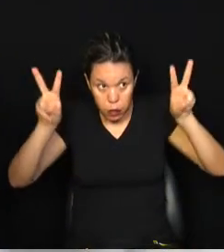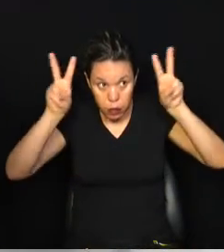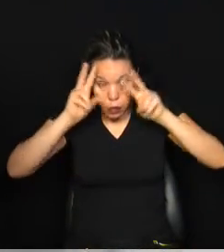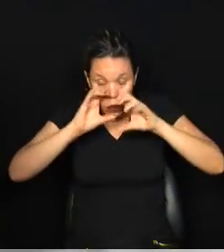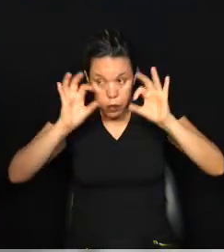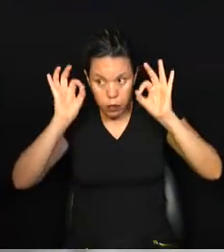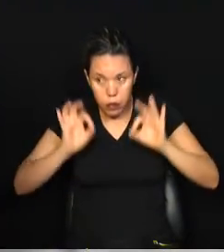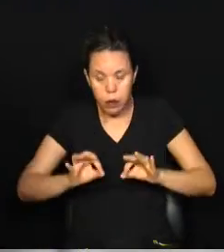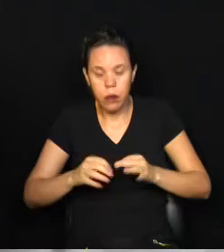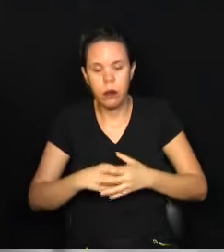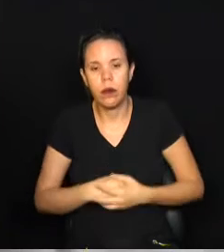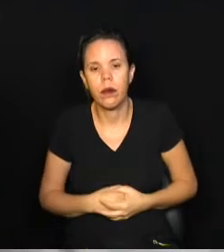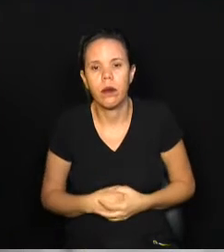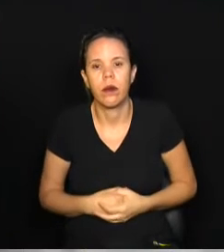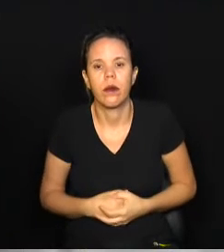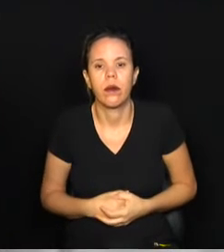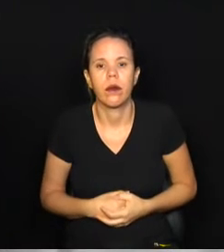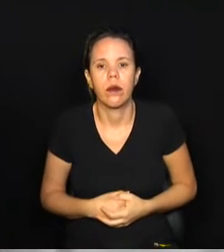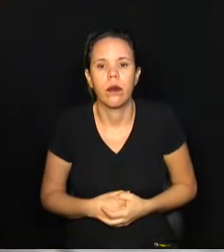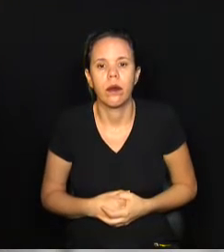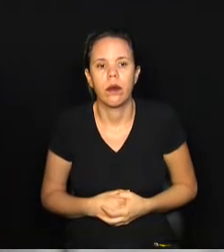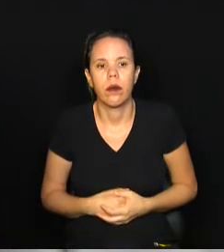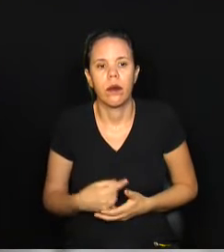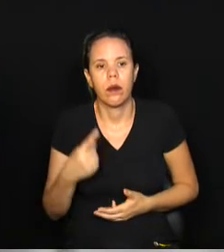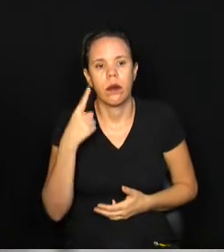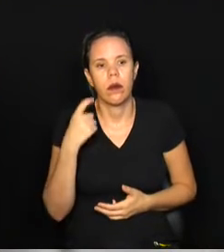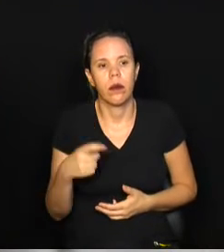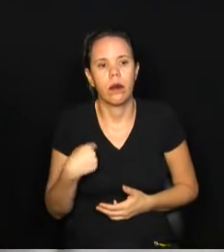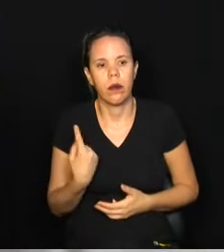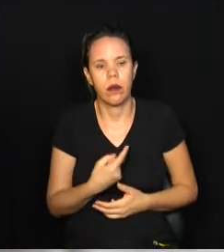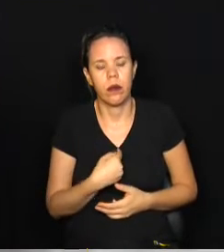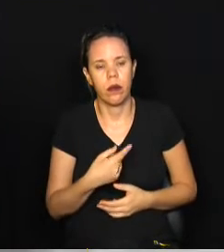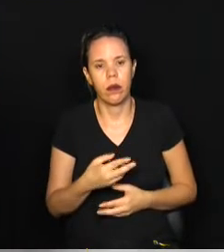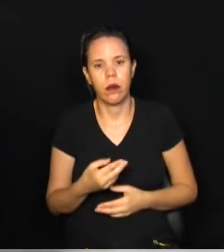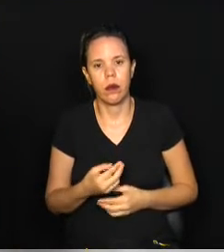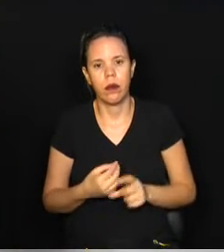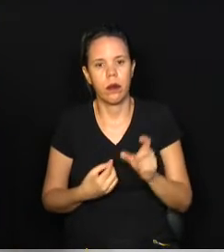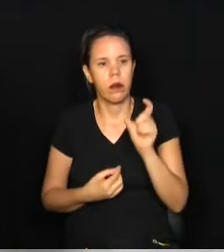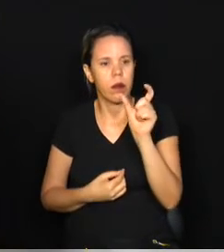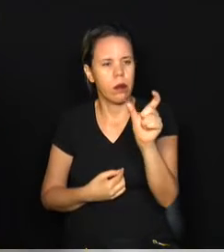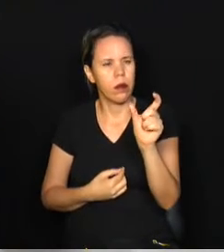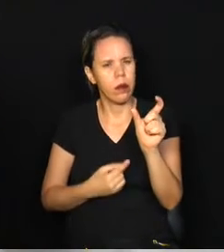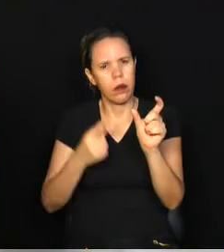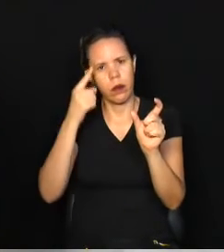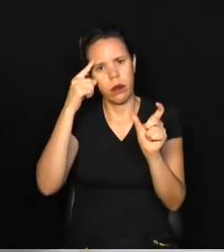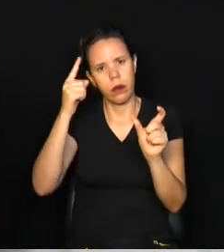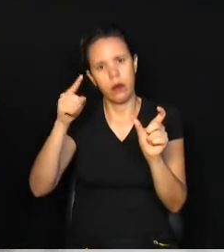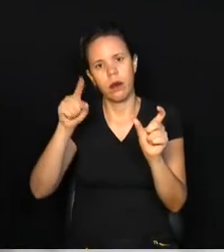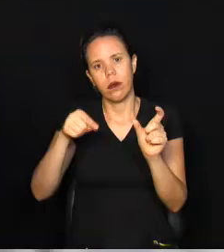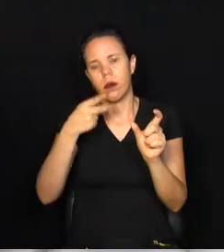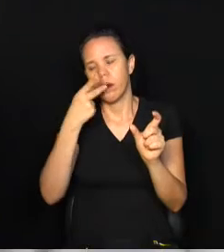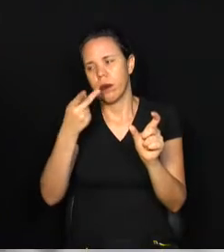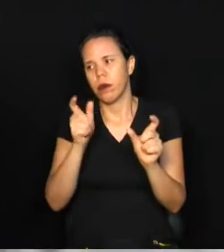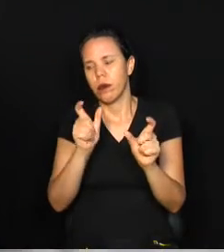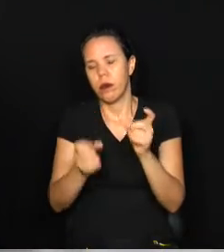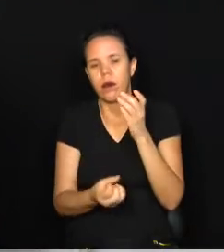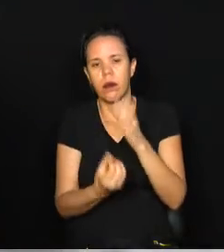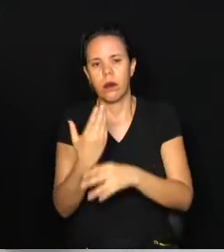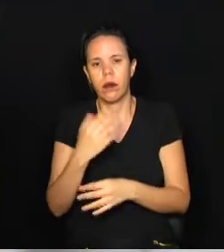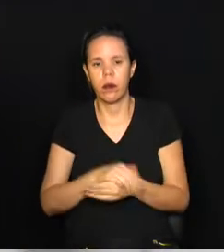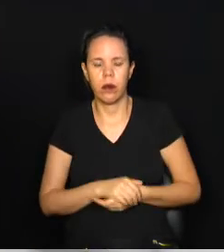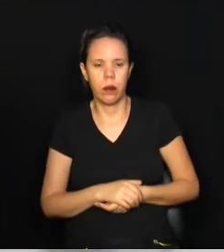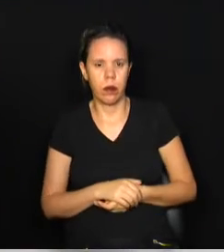precisa ser visto. E é interessante a gente observar que a palavra ideia, já que o senhor lançou a ideia,